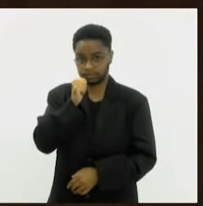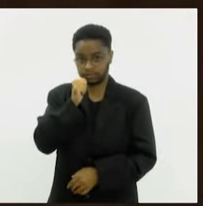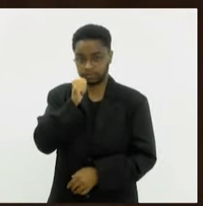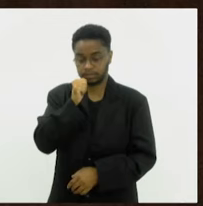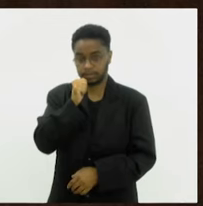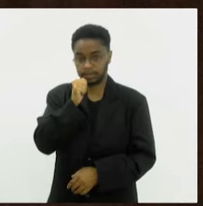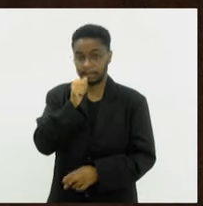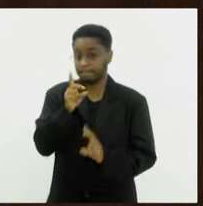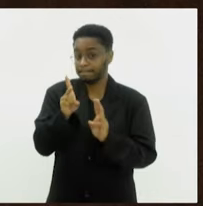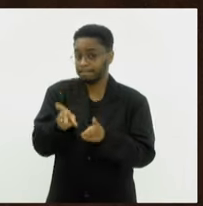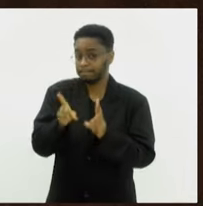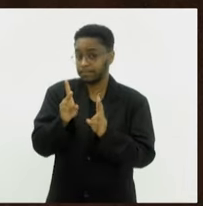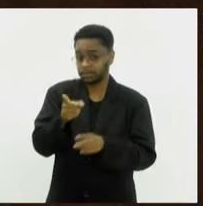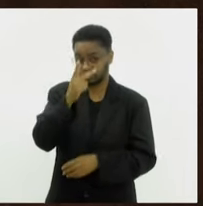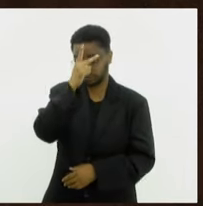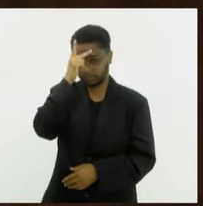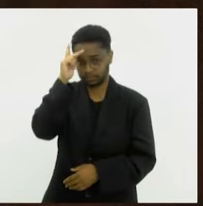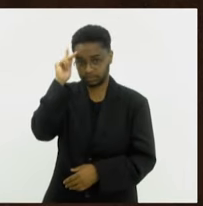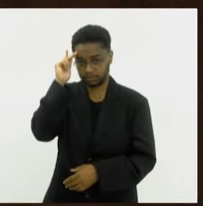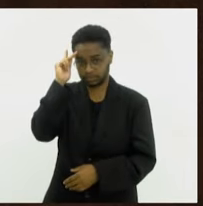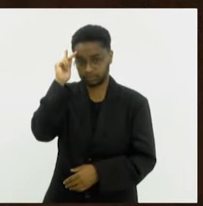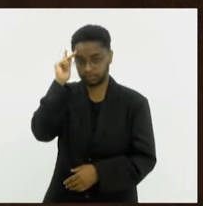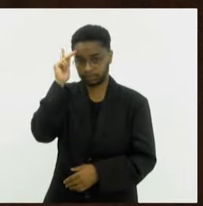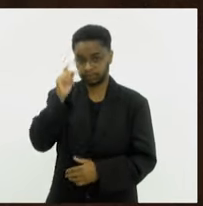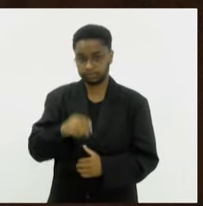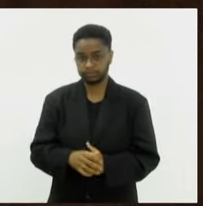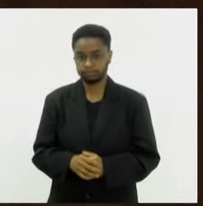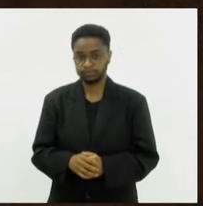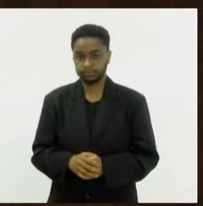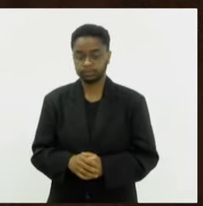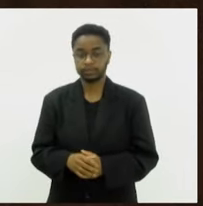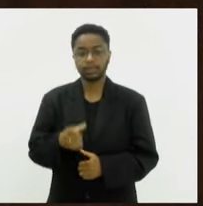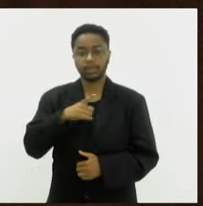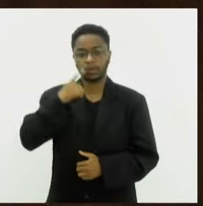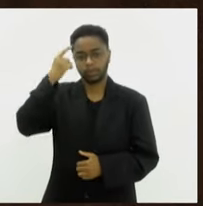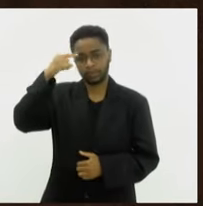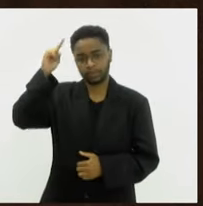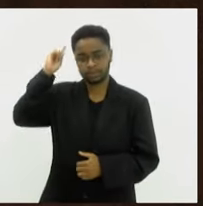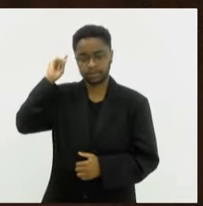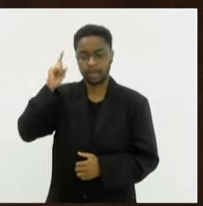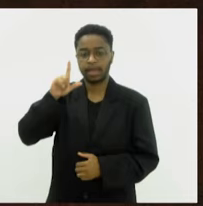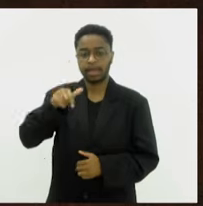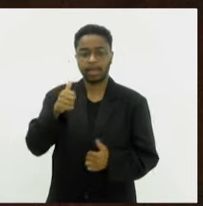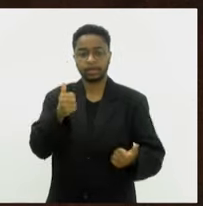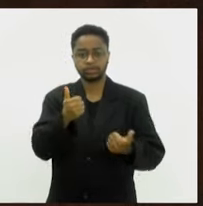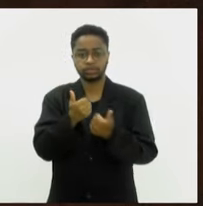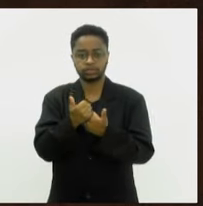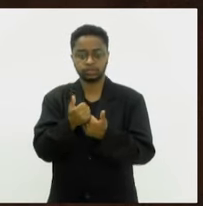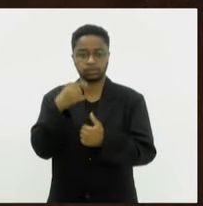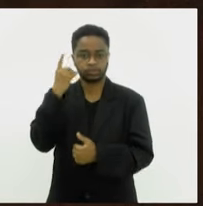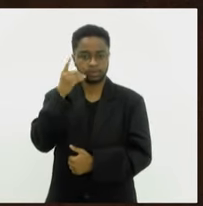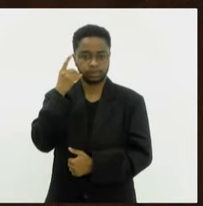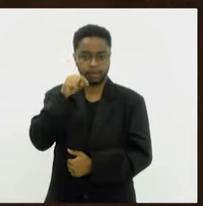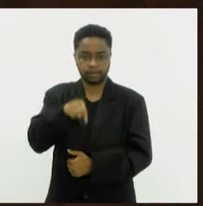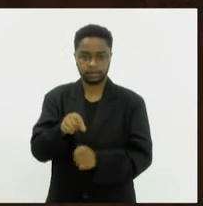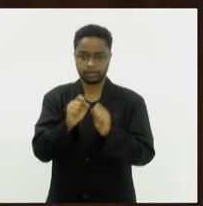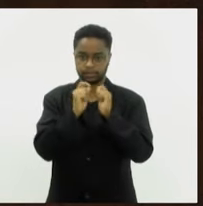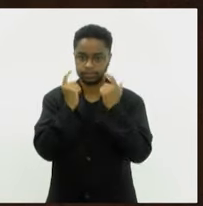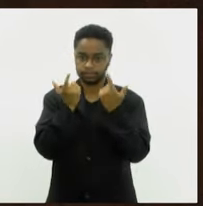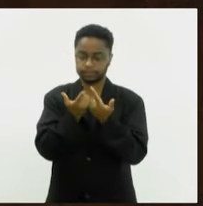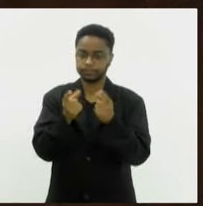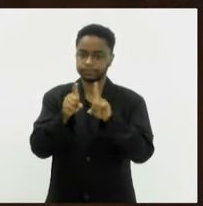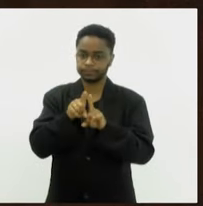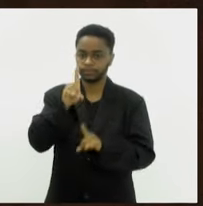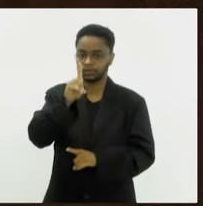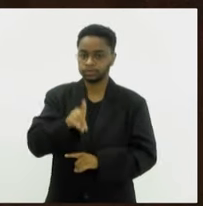pessoa que era, até uma semana atrás, assessor de um deputado aqui na Assembleia Legislativa e diretor